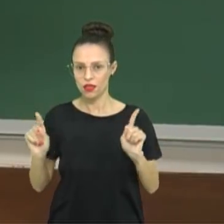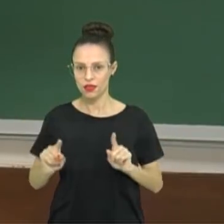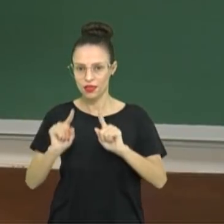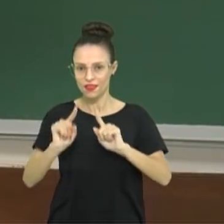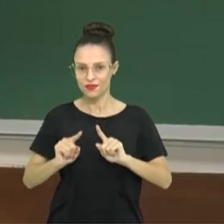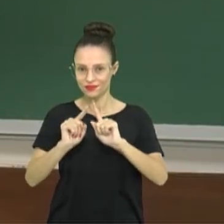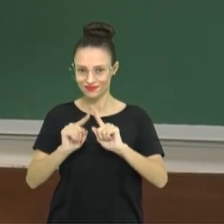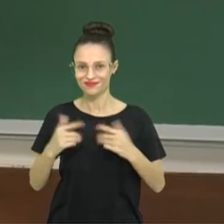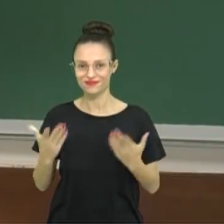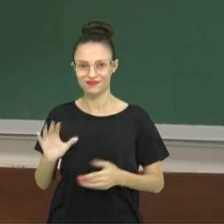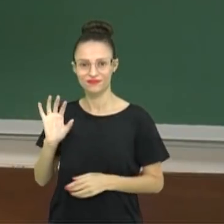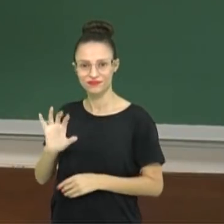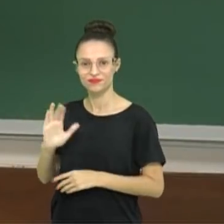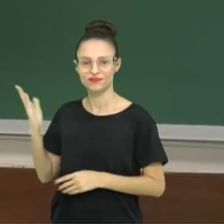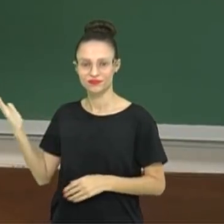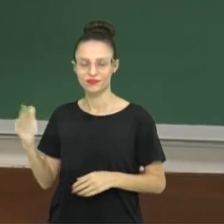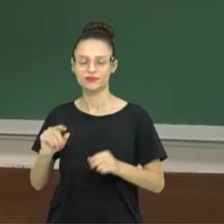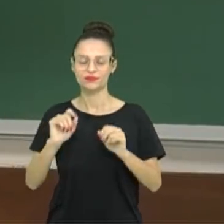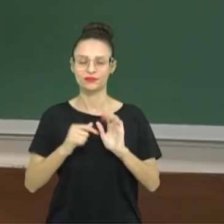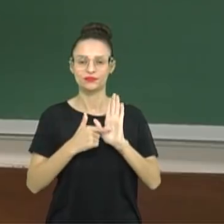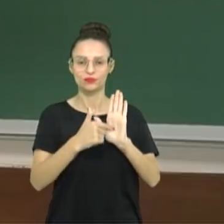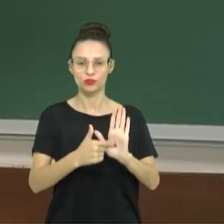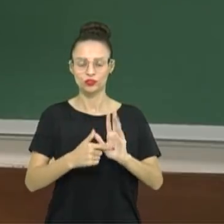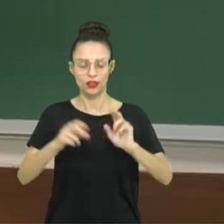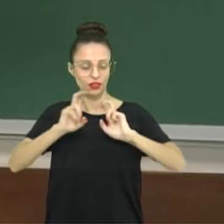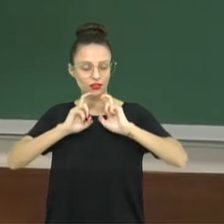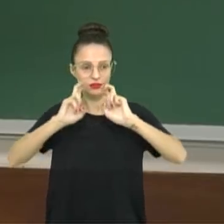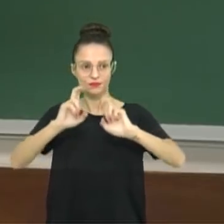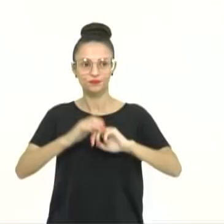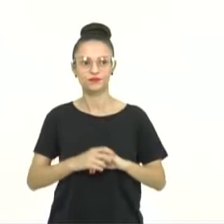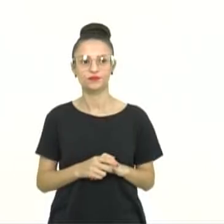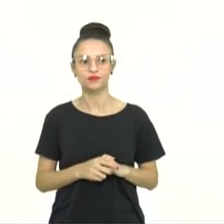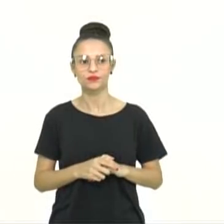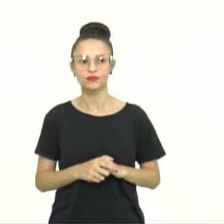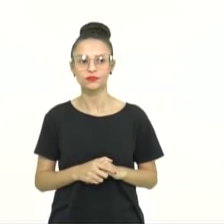todo pontiagudo, assim, mostrando que é o estridente, né?